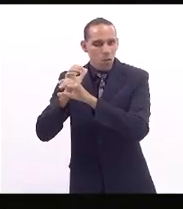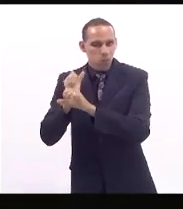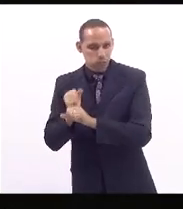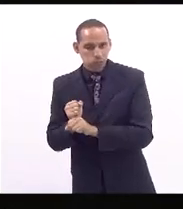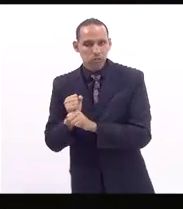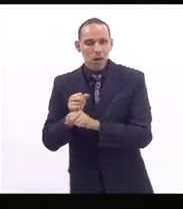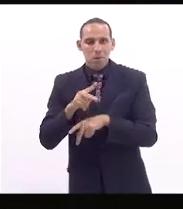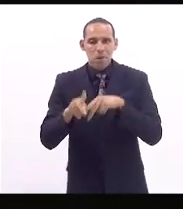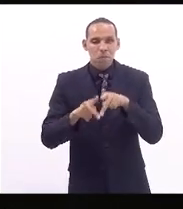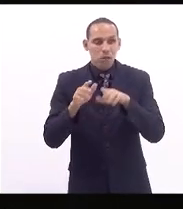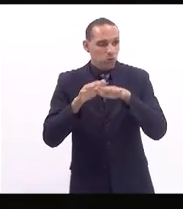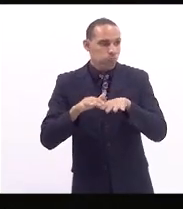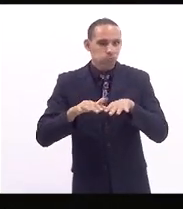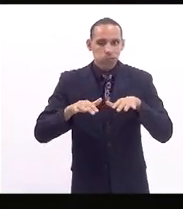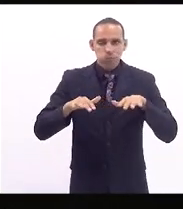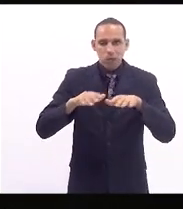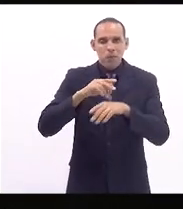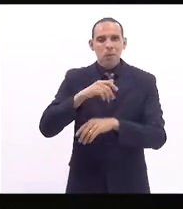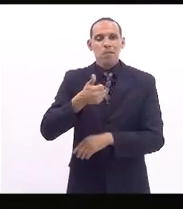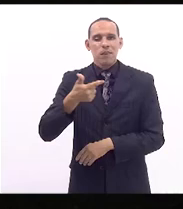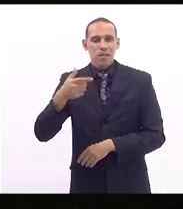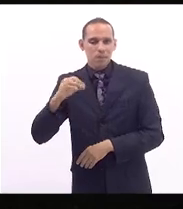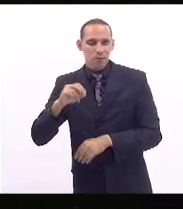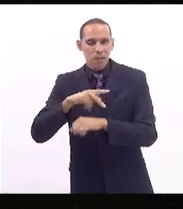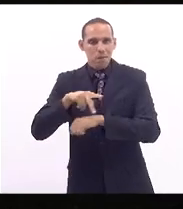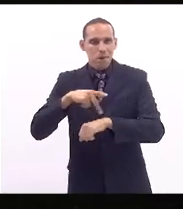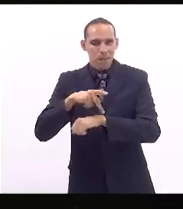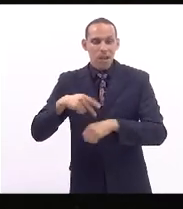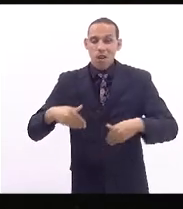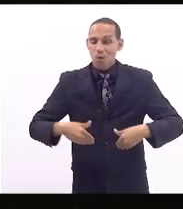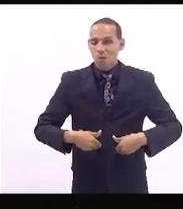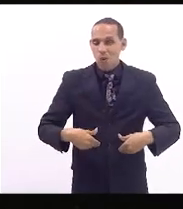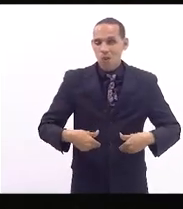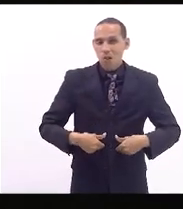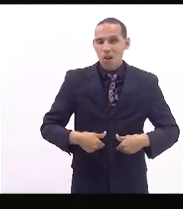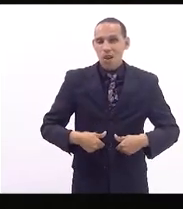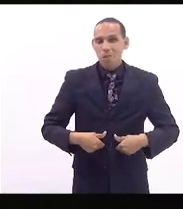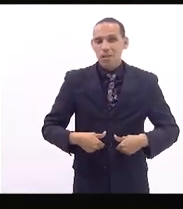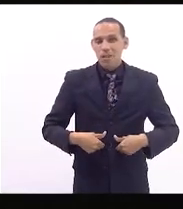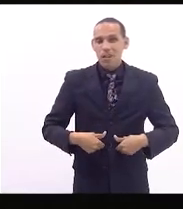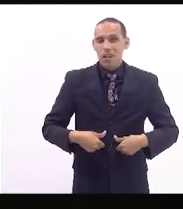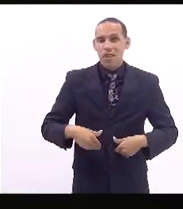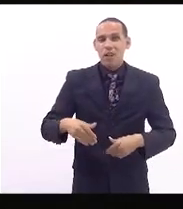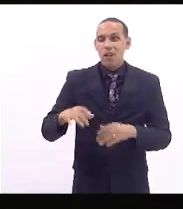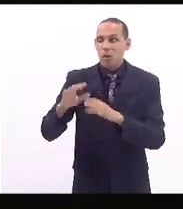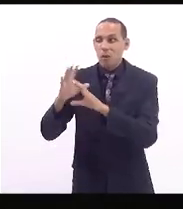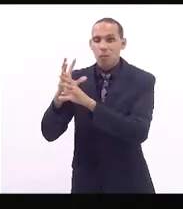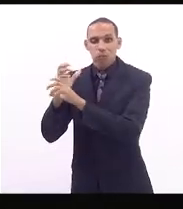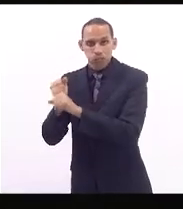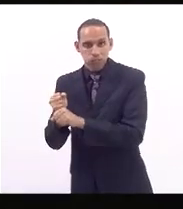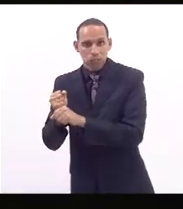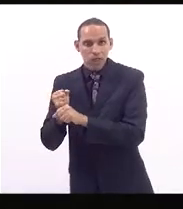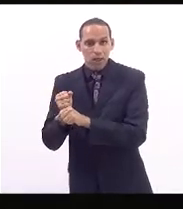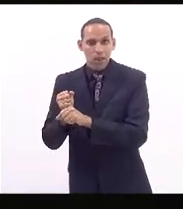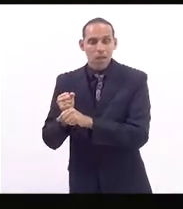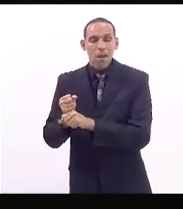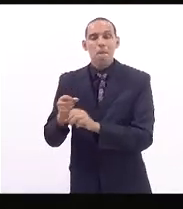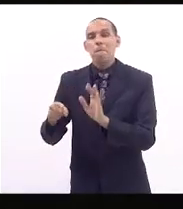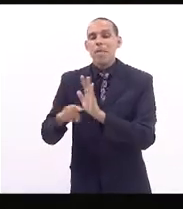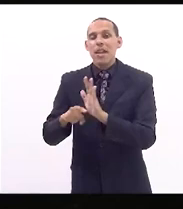desses 120 países em segurança alimentar é menor do que a do Brasil ou seja